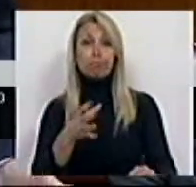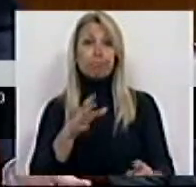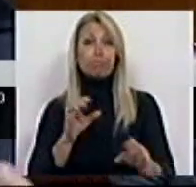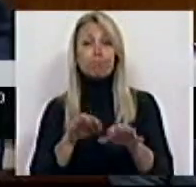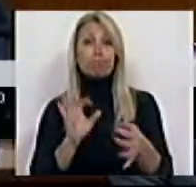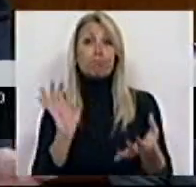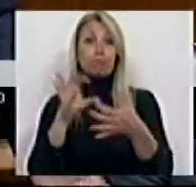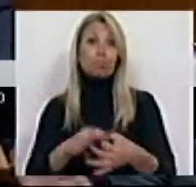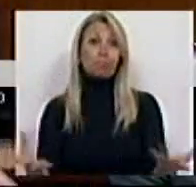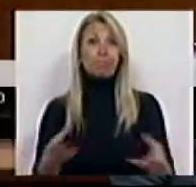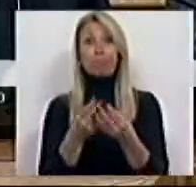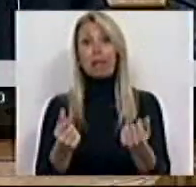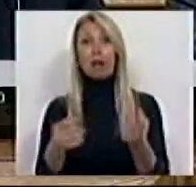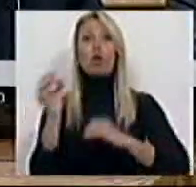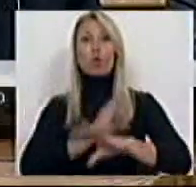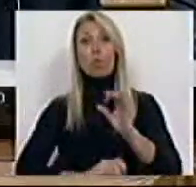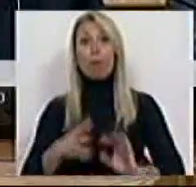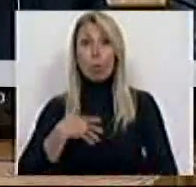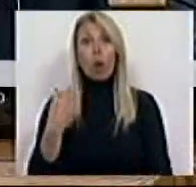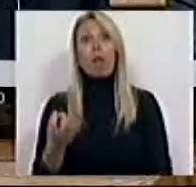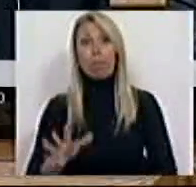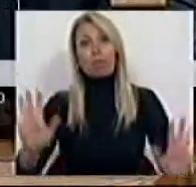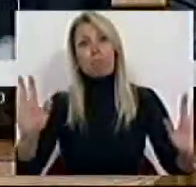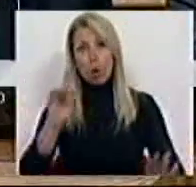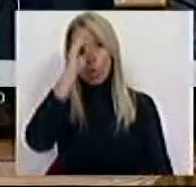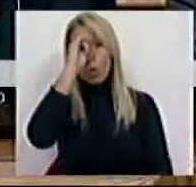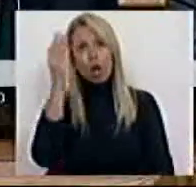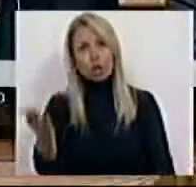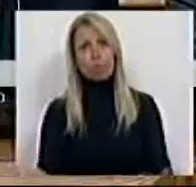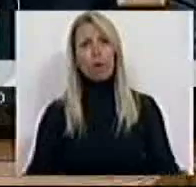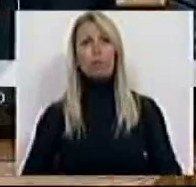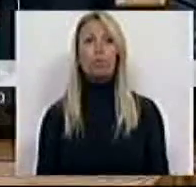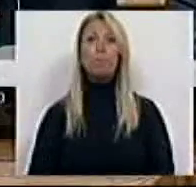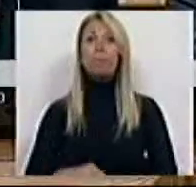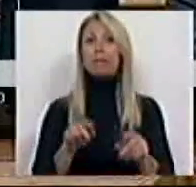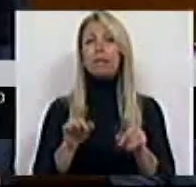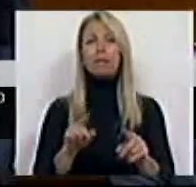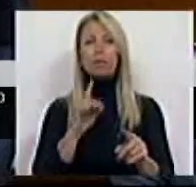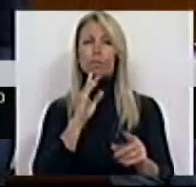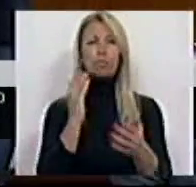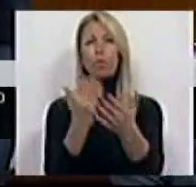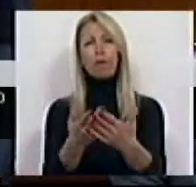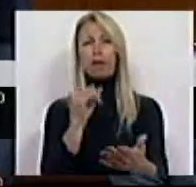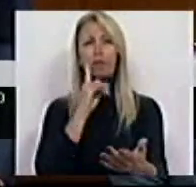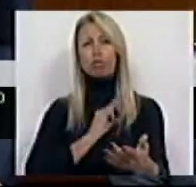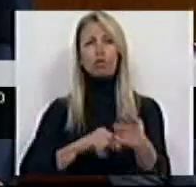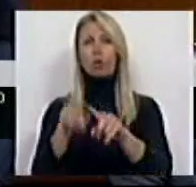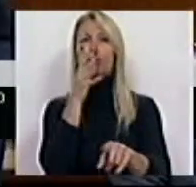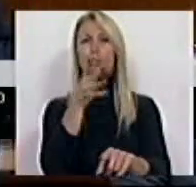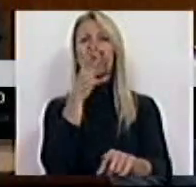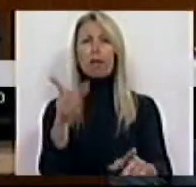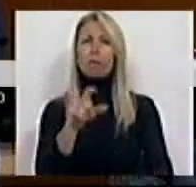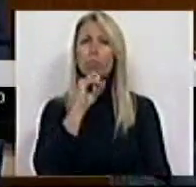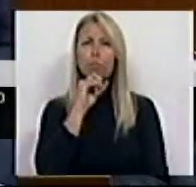que lamento, evidentemente, mas respeito. Mas isso não calciona à senhora deputada